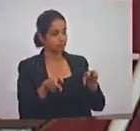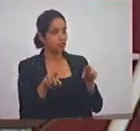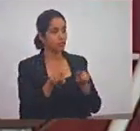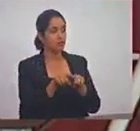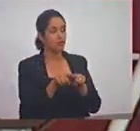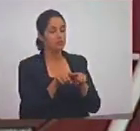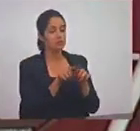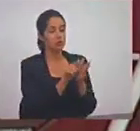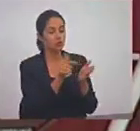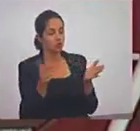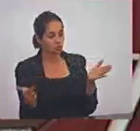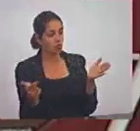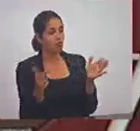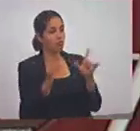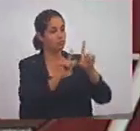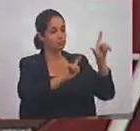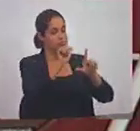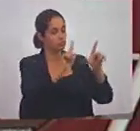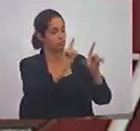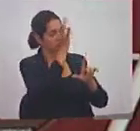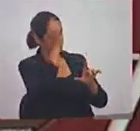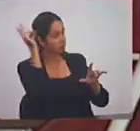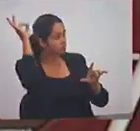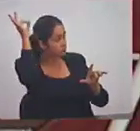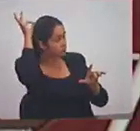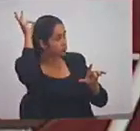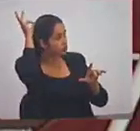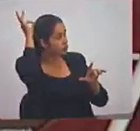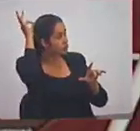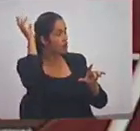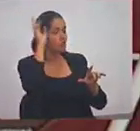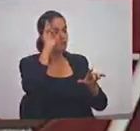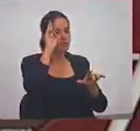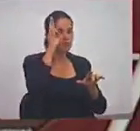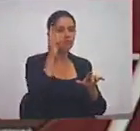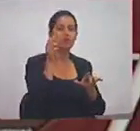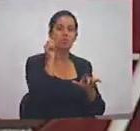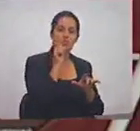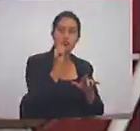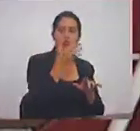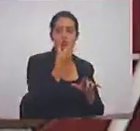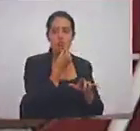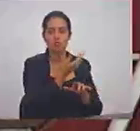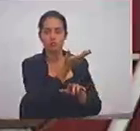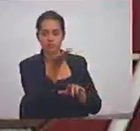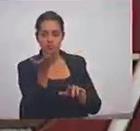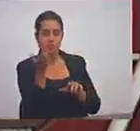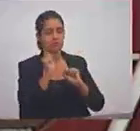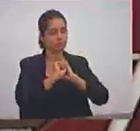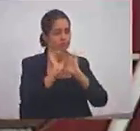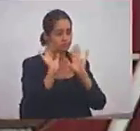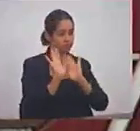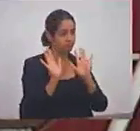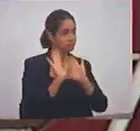TV Universitária de Votuporanga, meus senhores, minhas senhoras, quero cumprimentar aqui